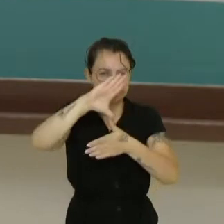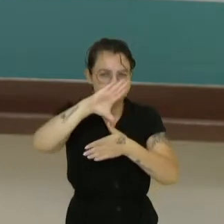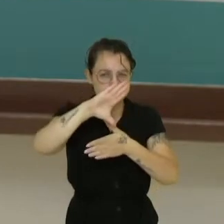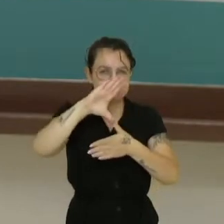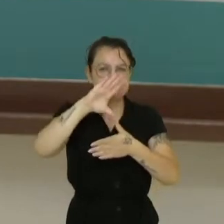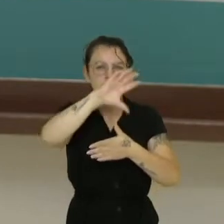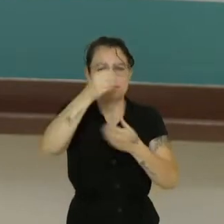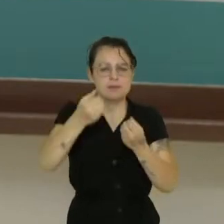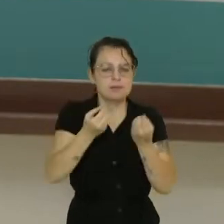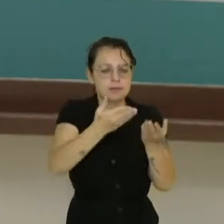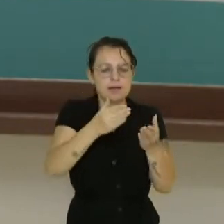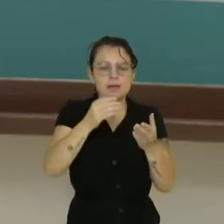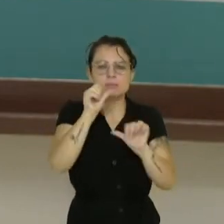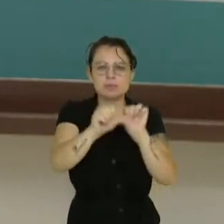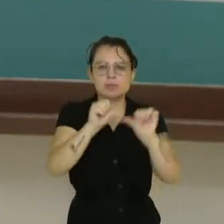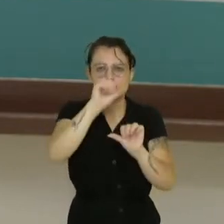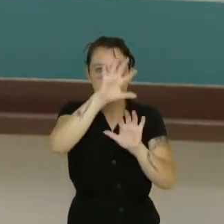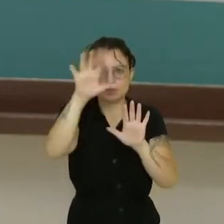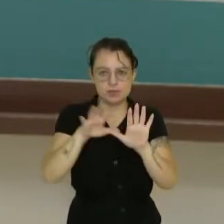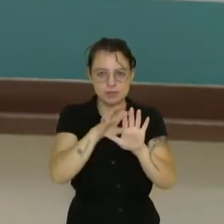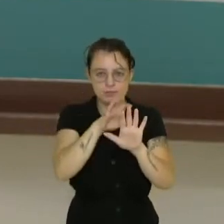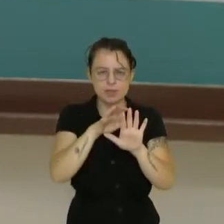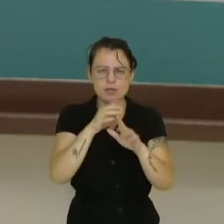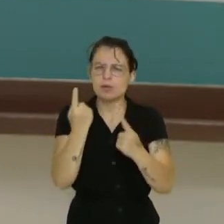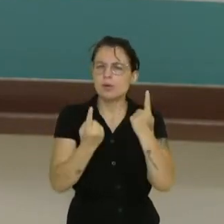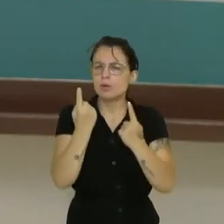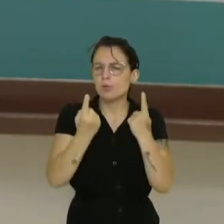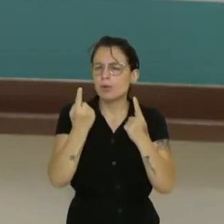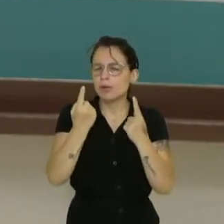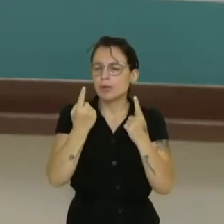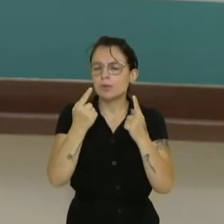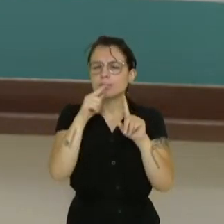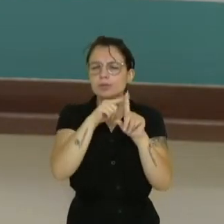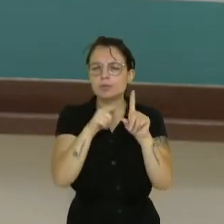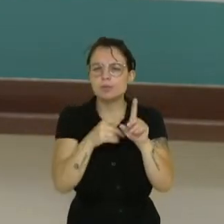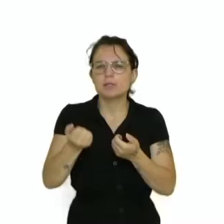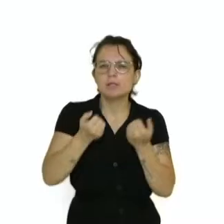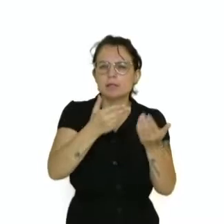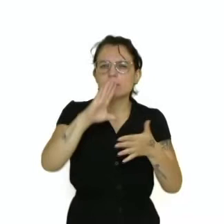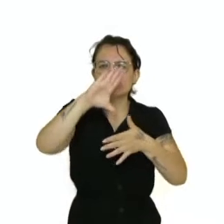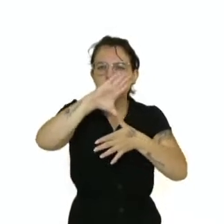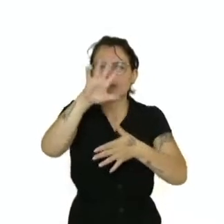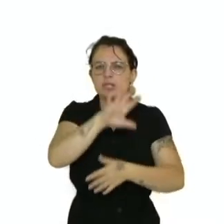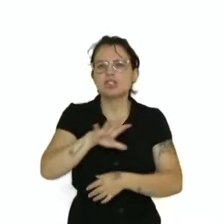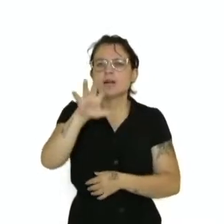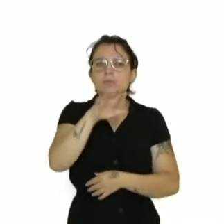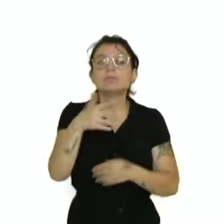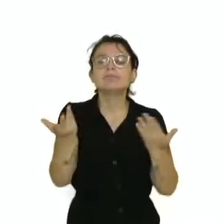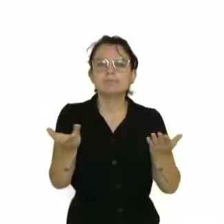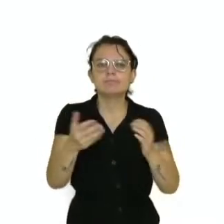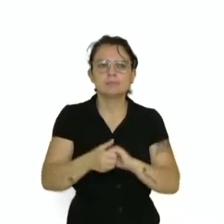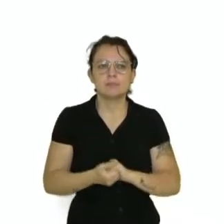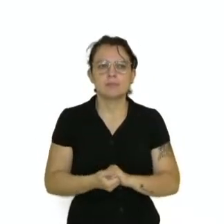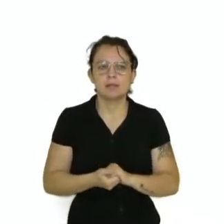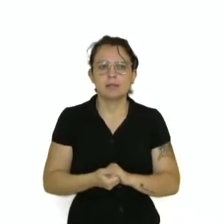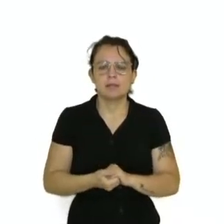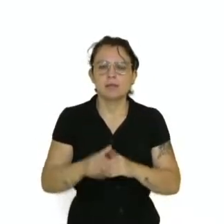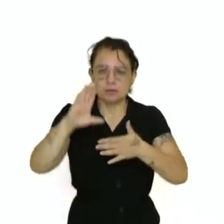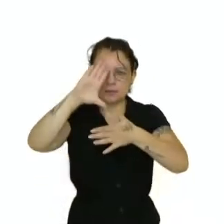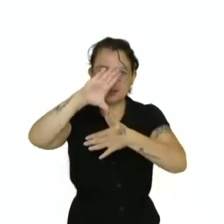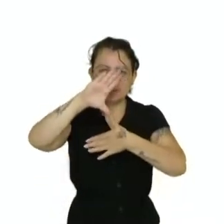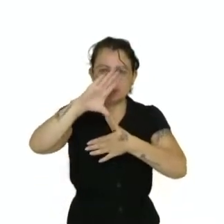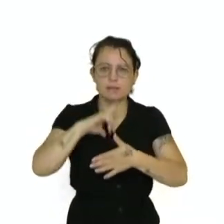Quais critérios foram utilizados para regionalizar o nosso continente? O continente americano possui